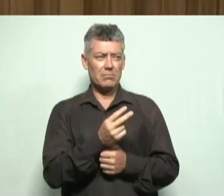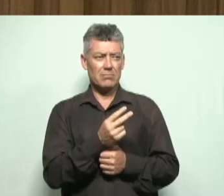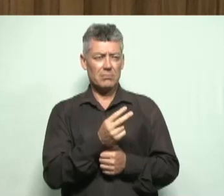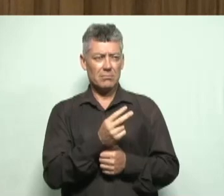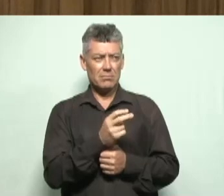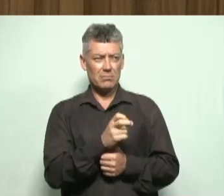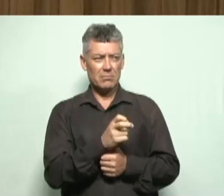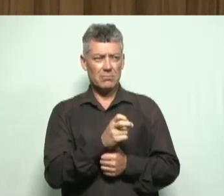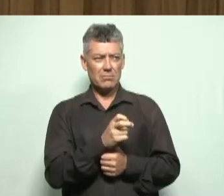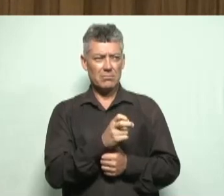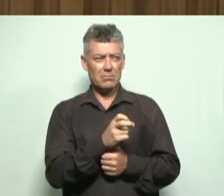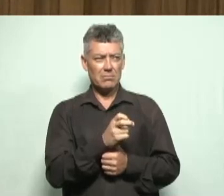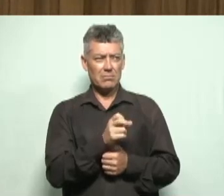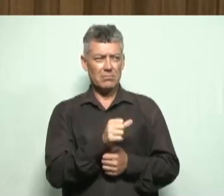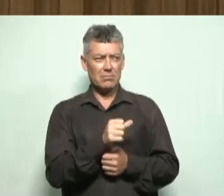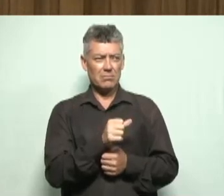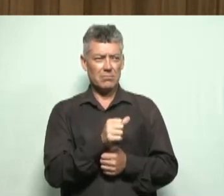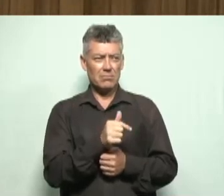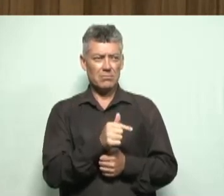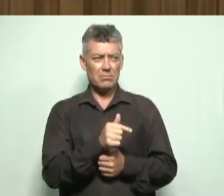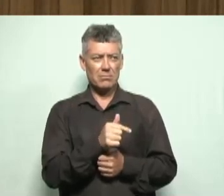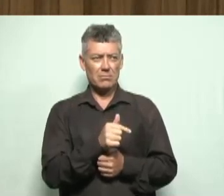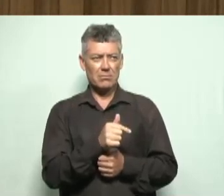1525, 1500, Herbert Senna.